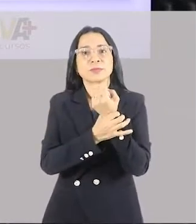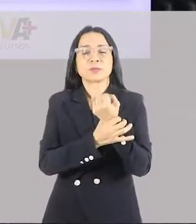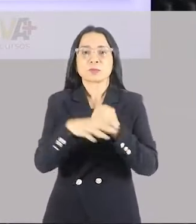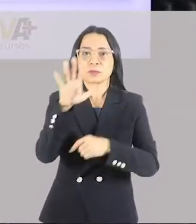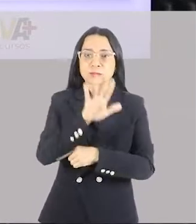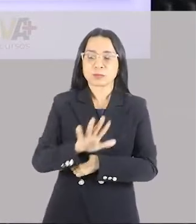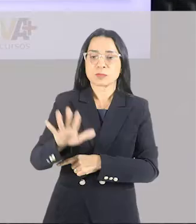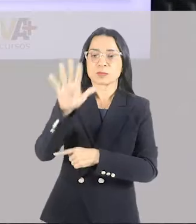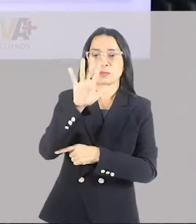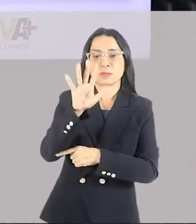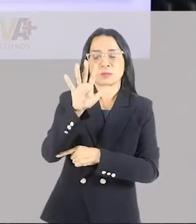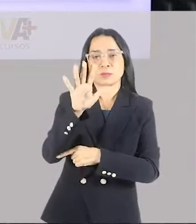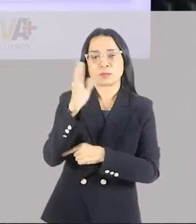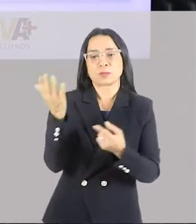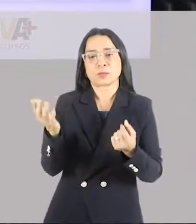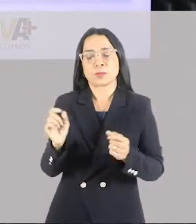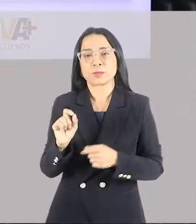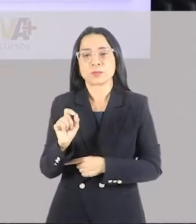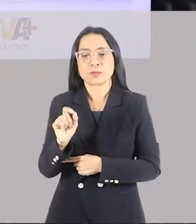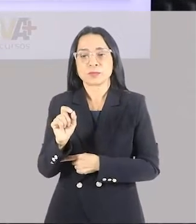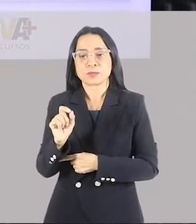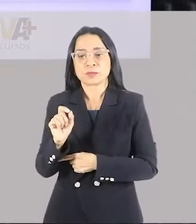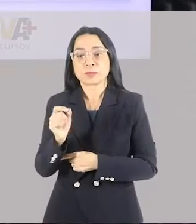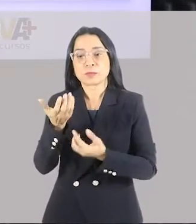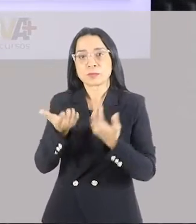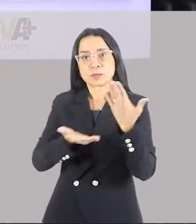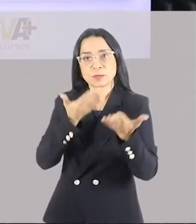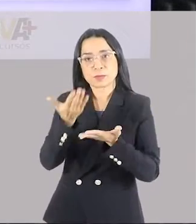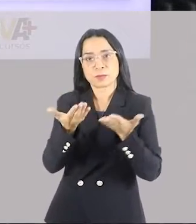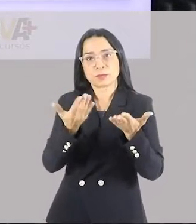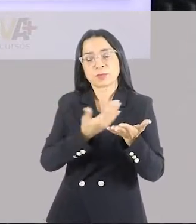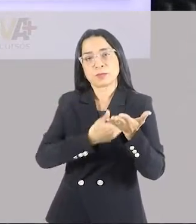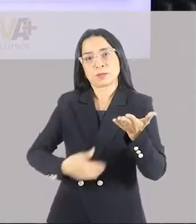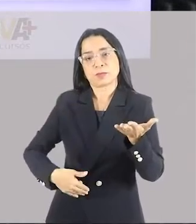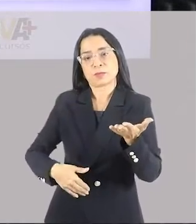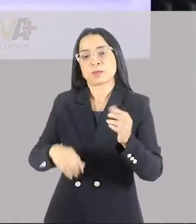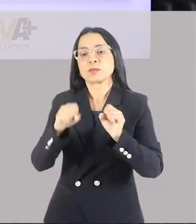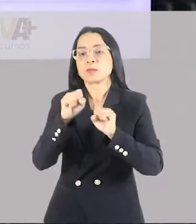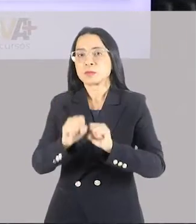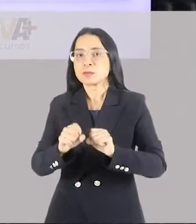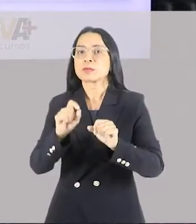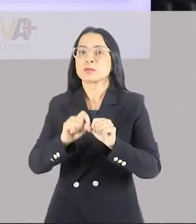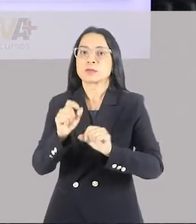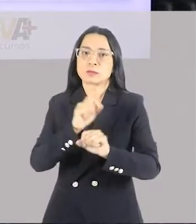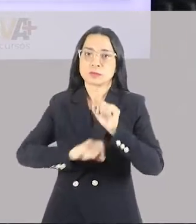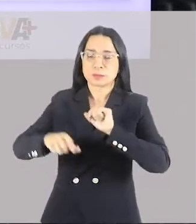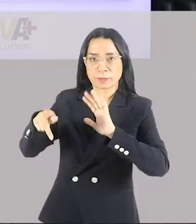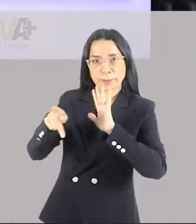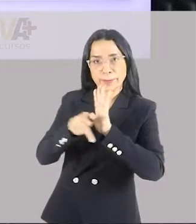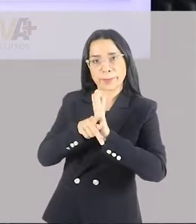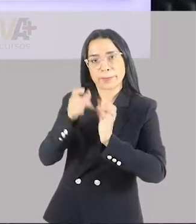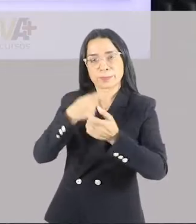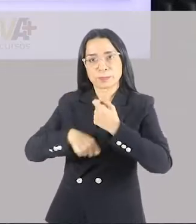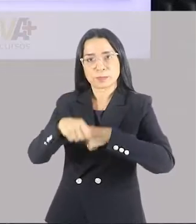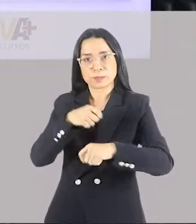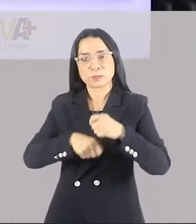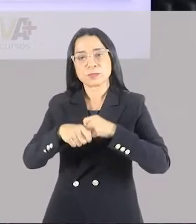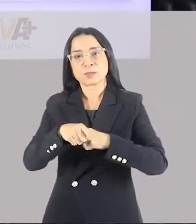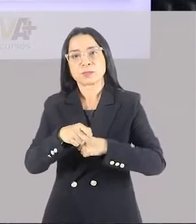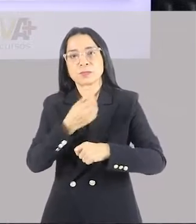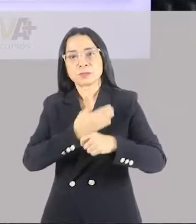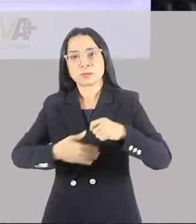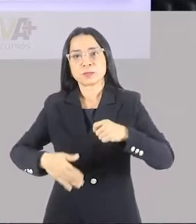Nacional. A Segurança Nacional é um serviço público que só pode ser executado pela própria administração